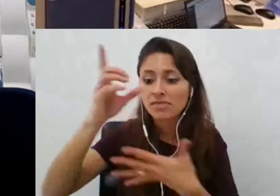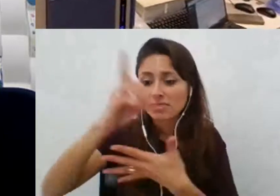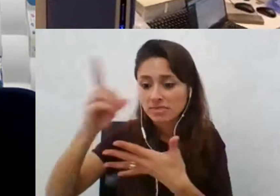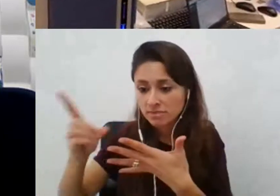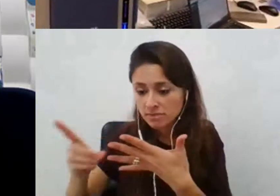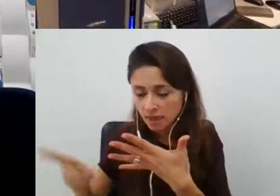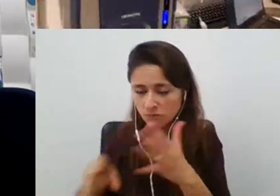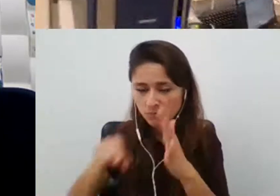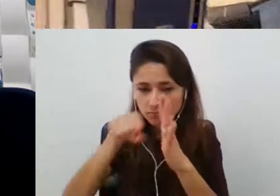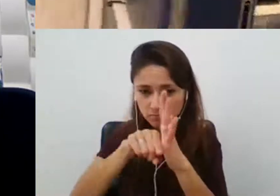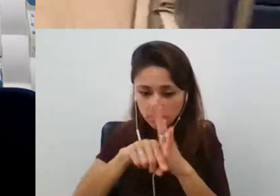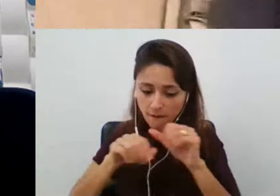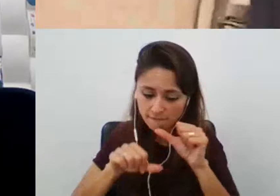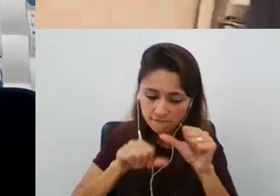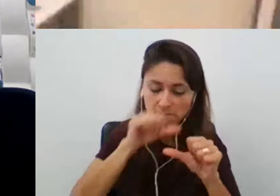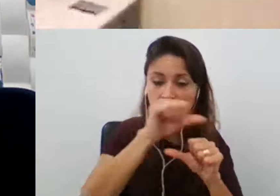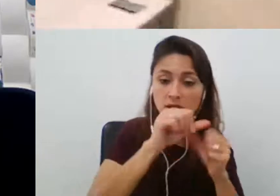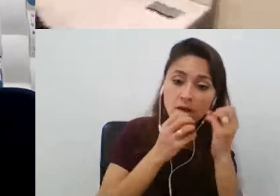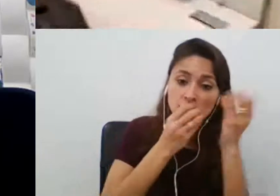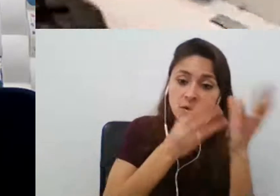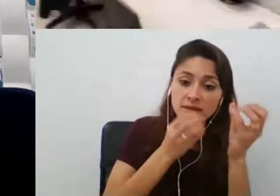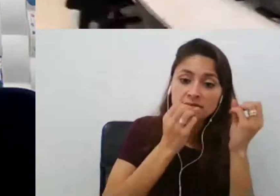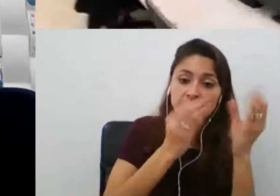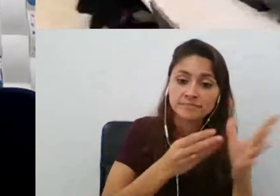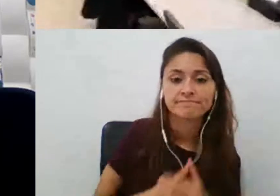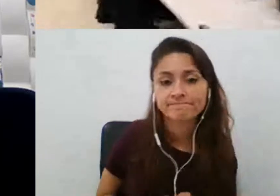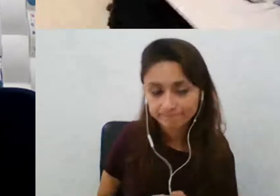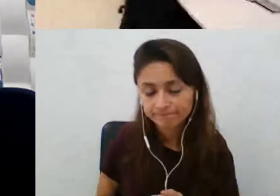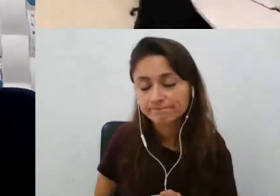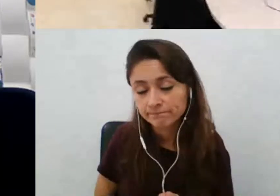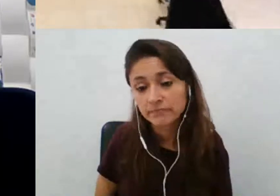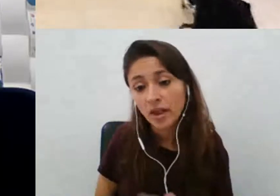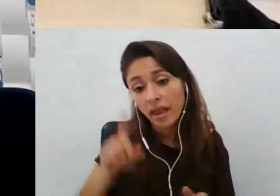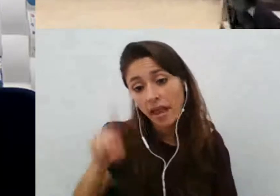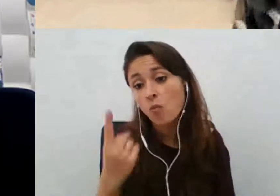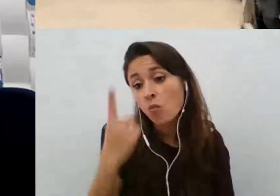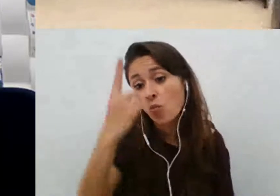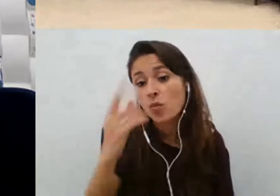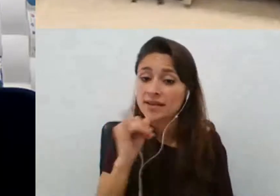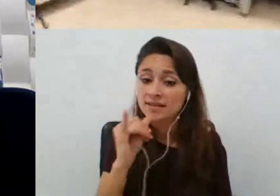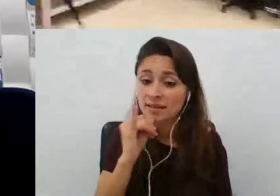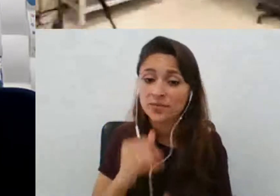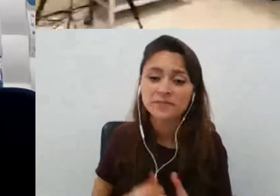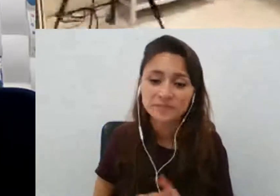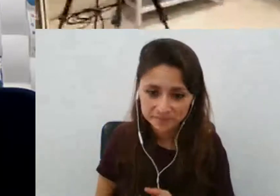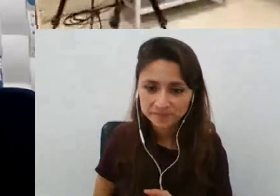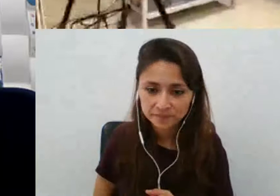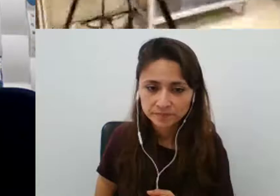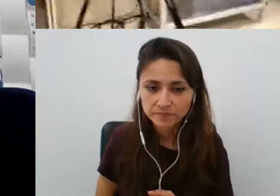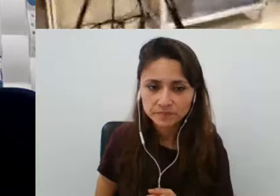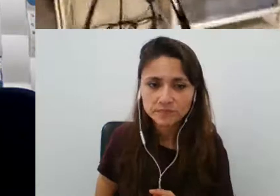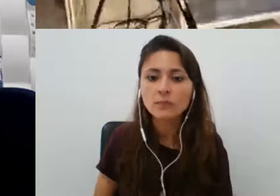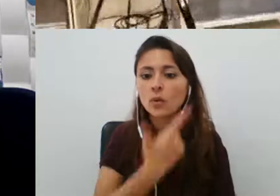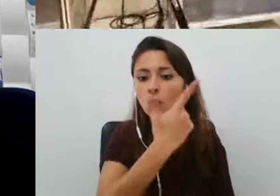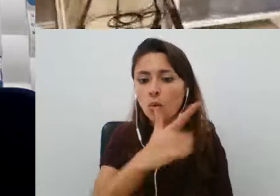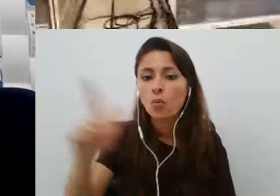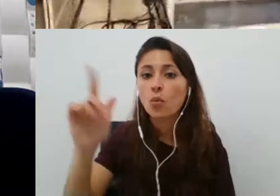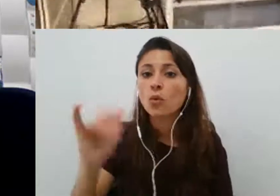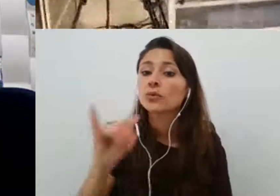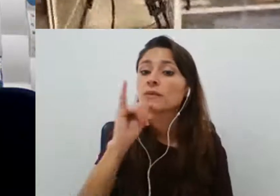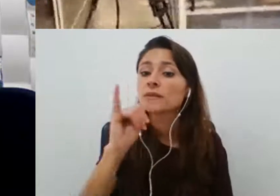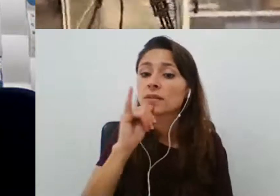gerar informações. Tá? Então, esse aqui é um dos exemplos que a gente tem ao longo de todo o processo. Outro exemplo aqui com